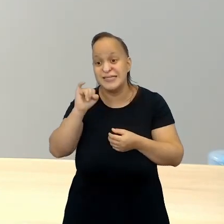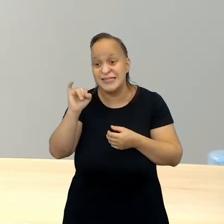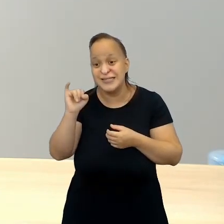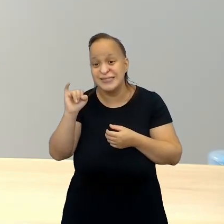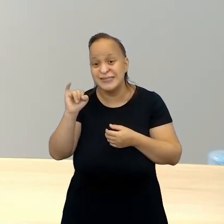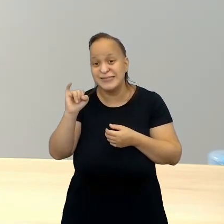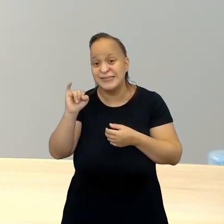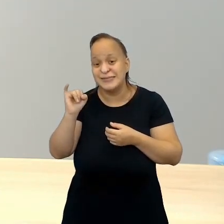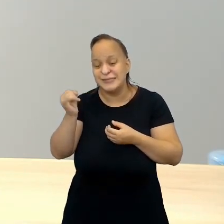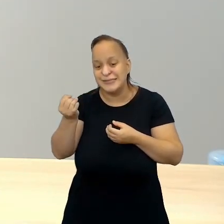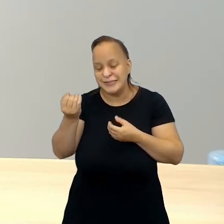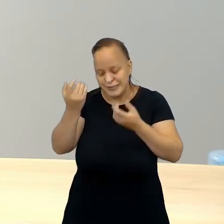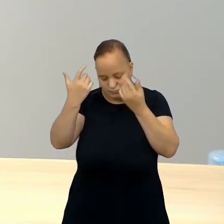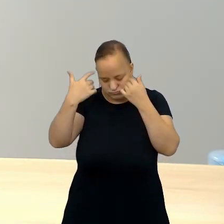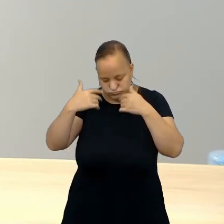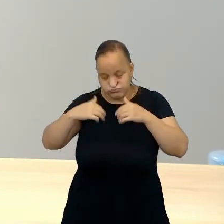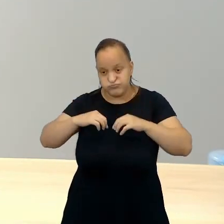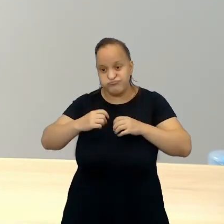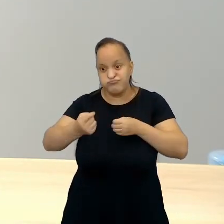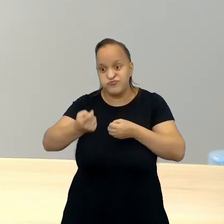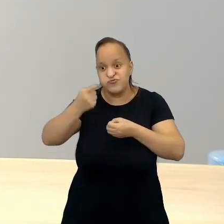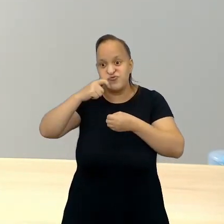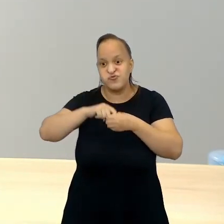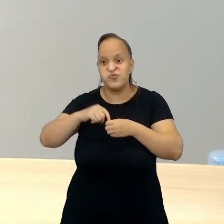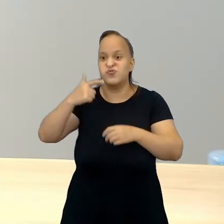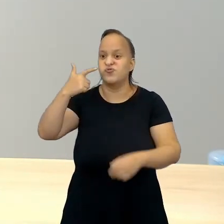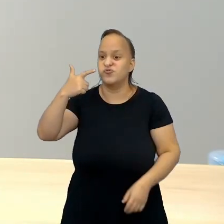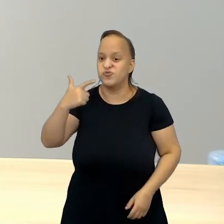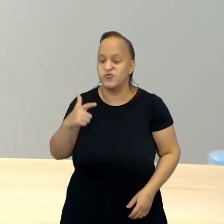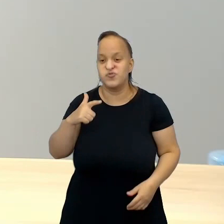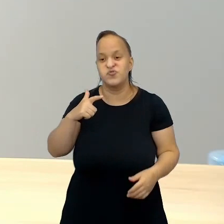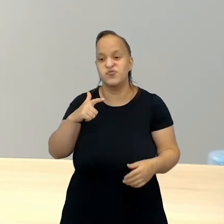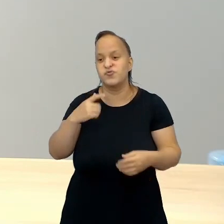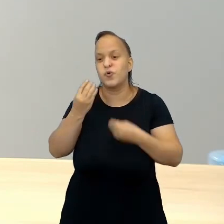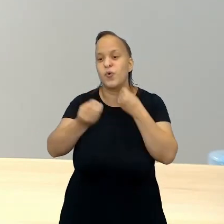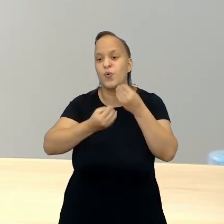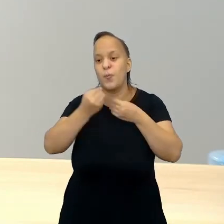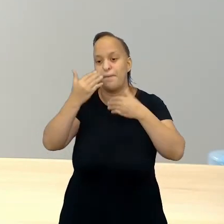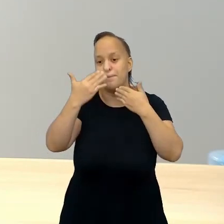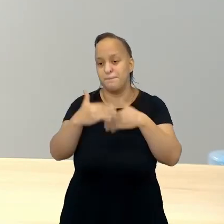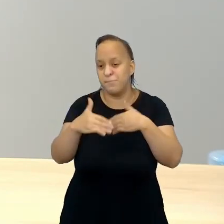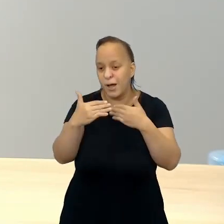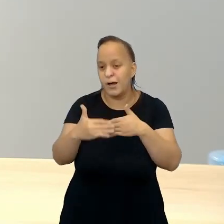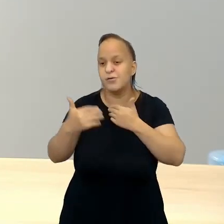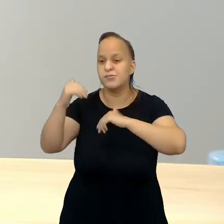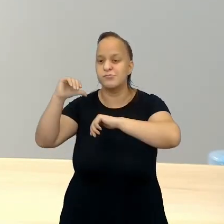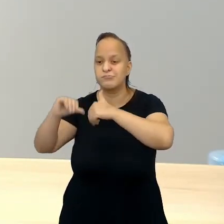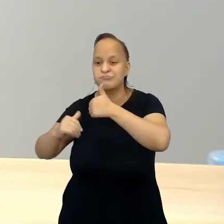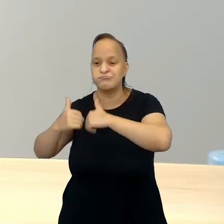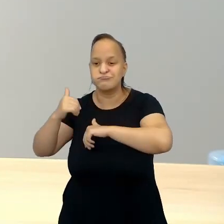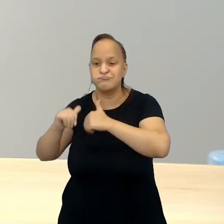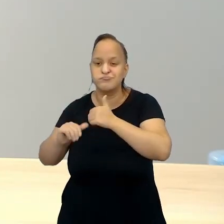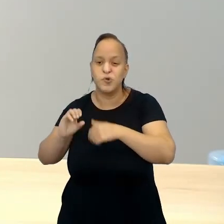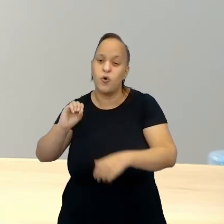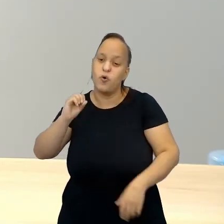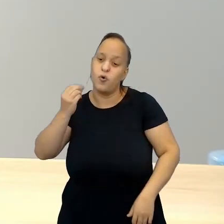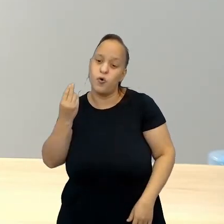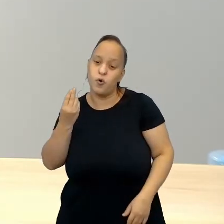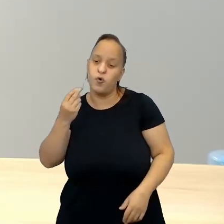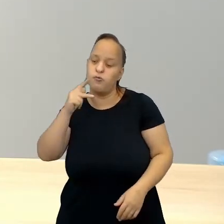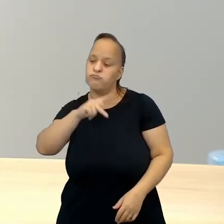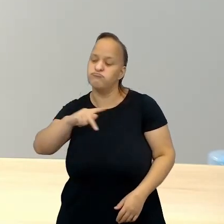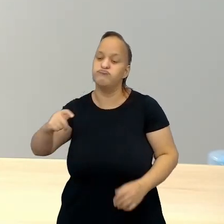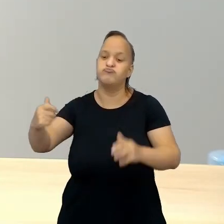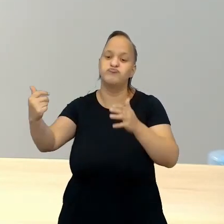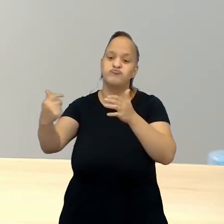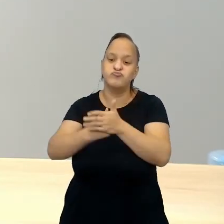uma forma de questionamento, né, para ele. Numa prova, numa avaliação, ou então até mesmo o professor, numa conversa, para fazer